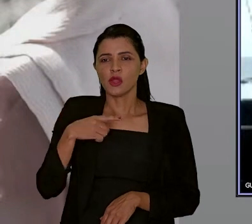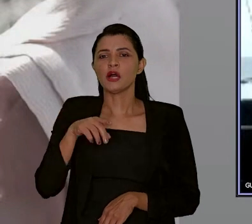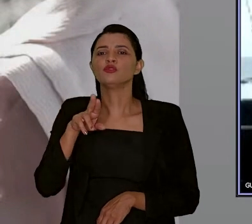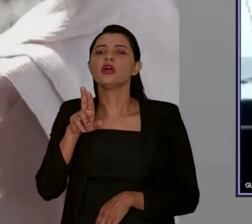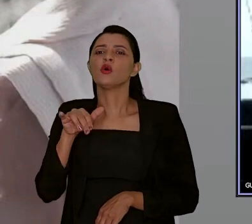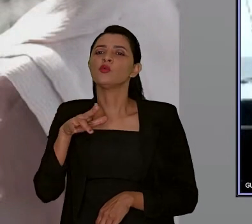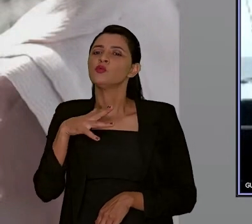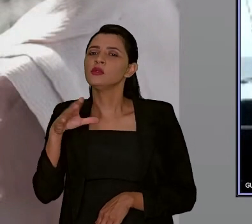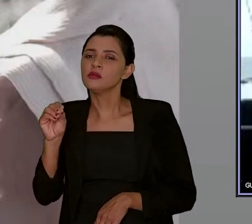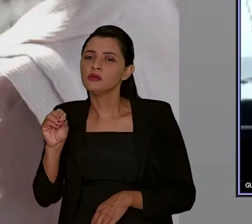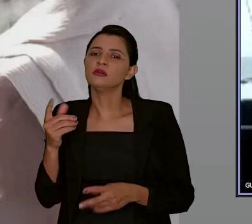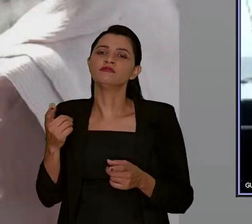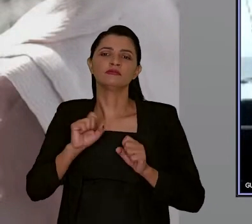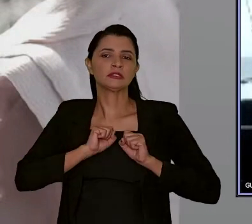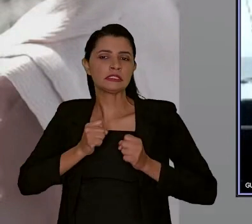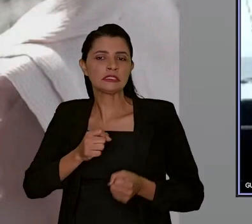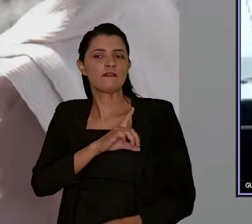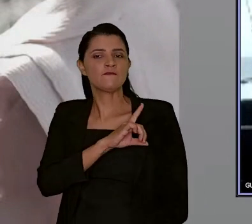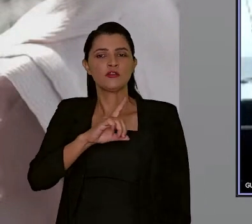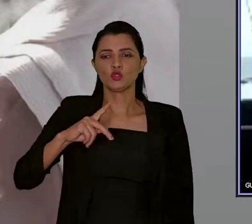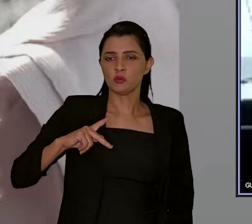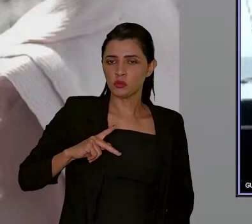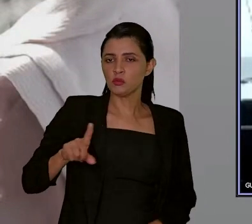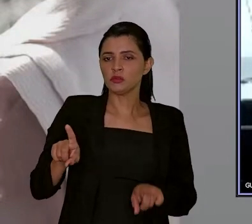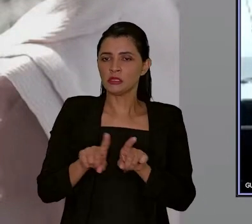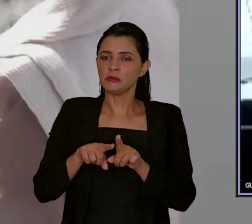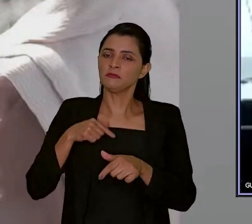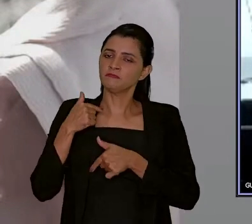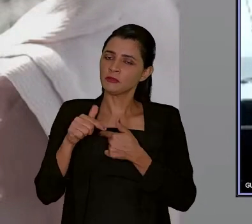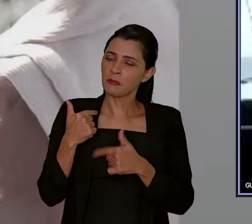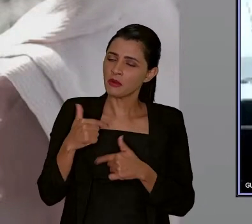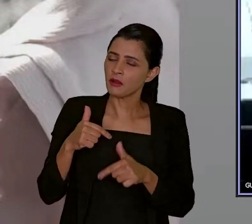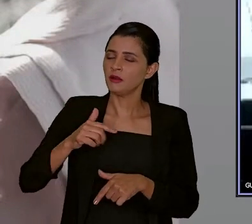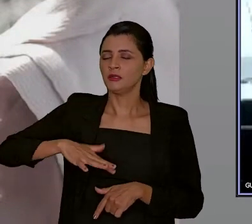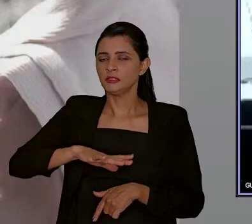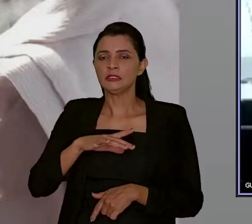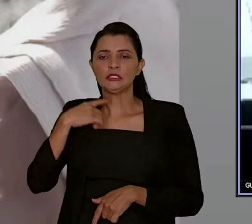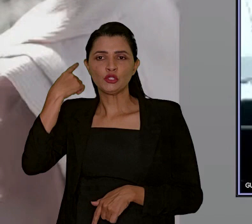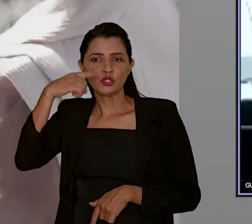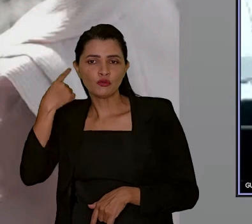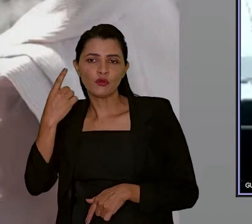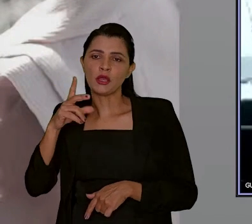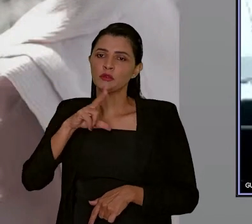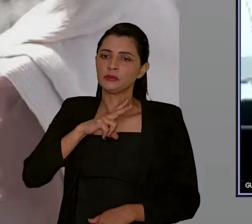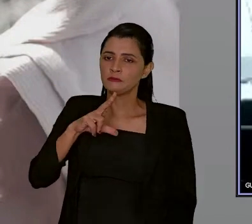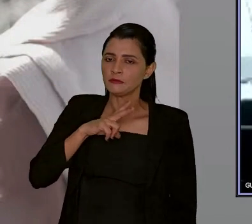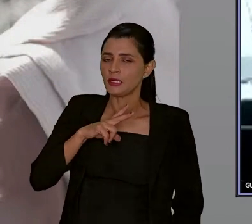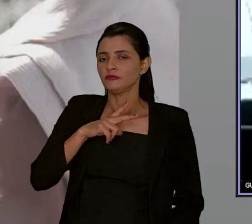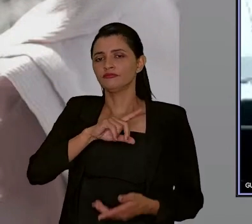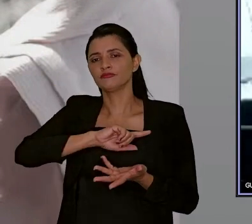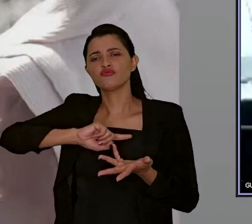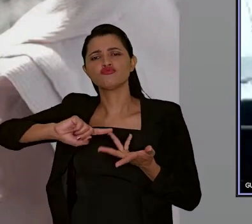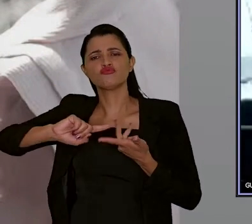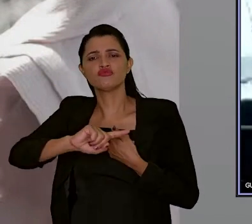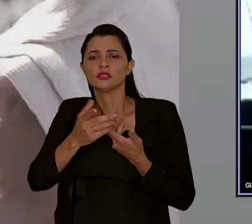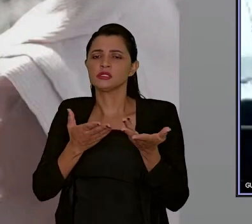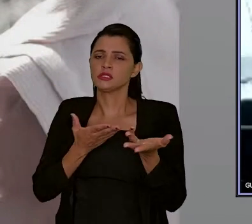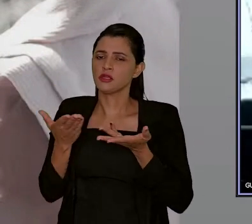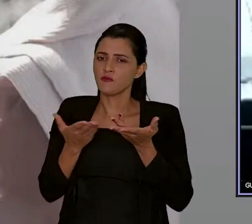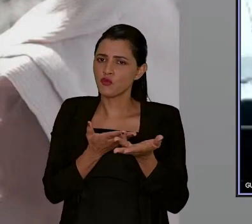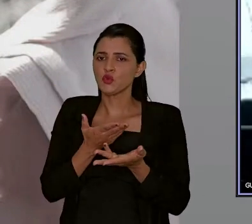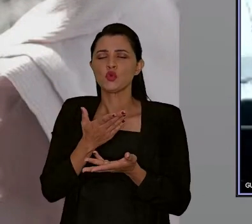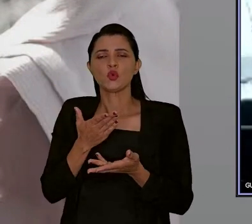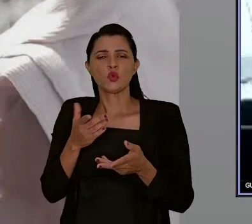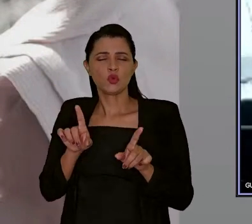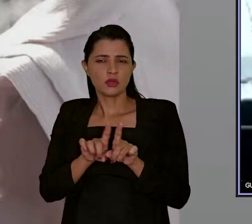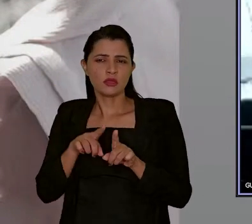defensores públicos atuantes, advogados privados, enfim, servidores, né, não só